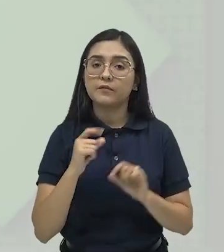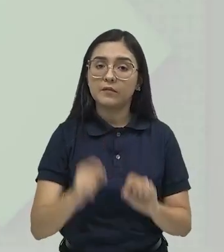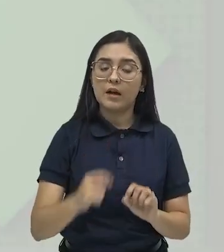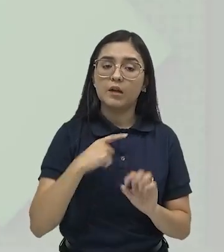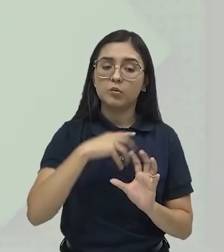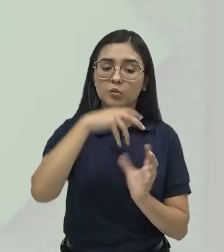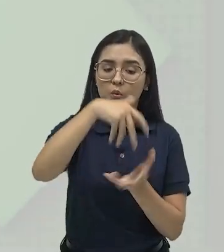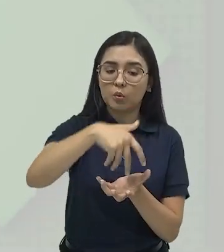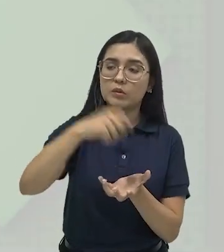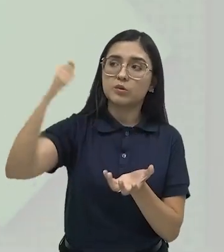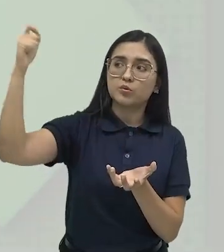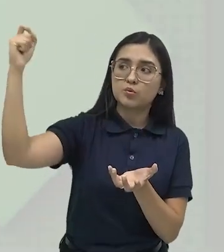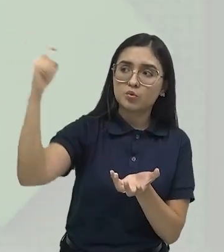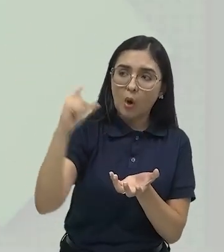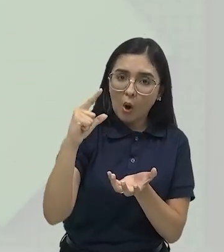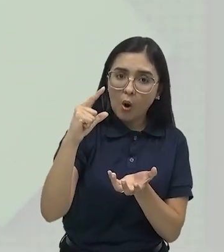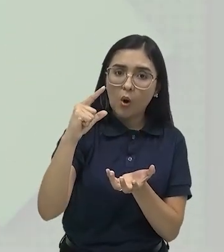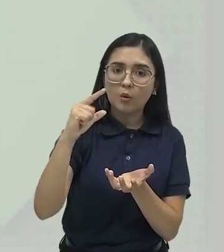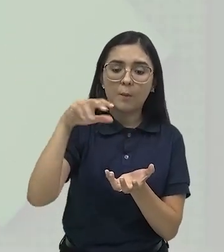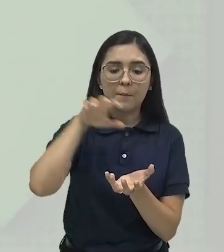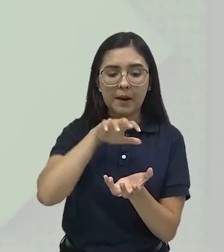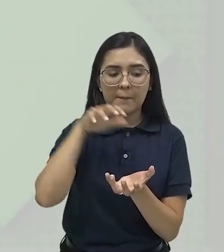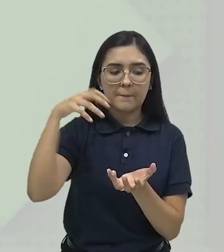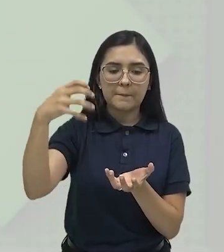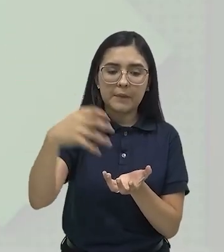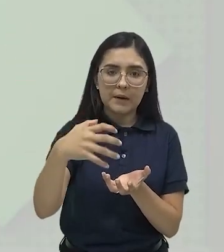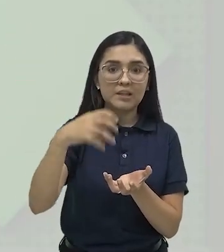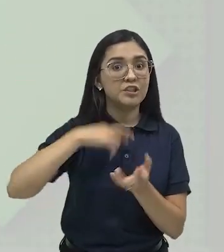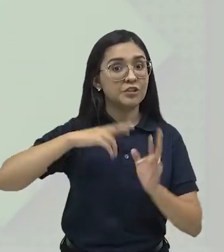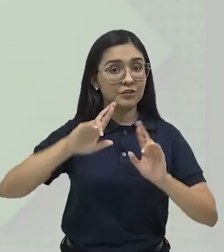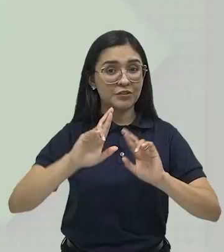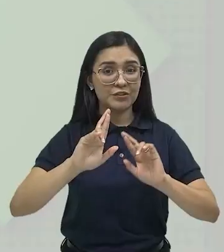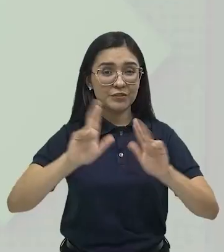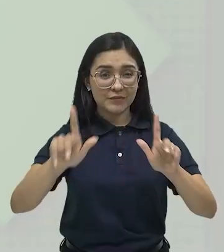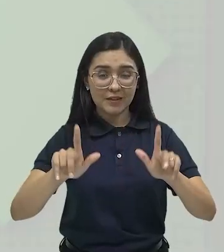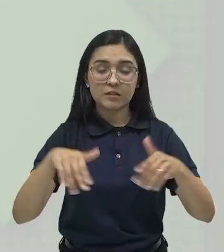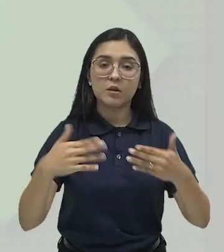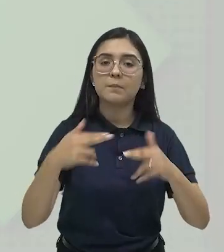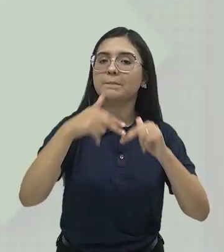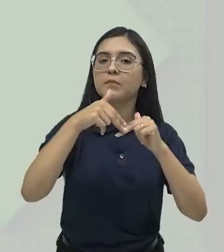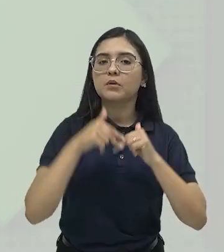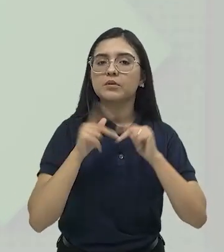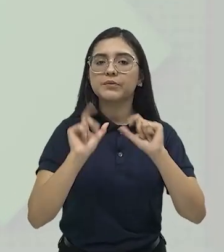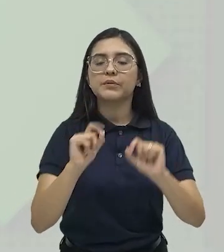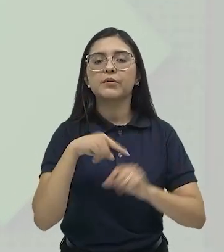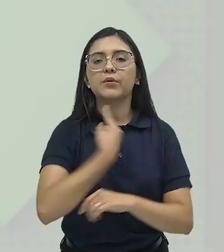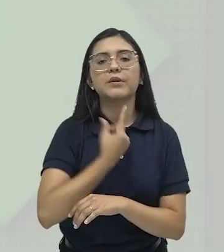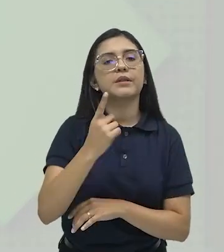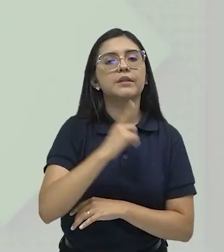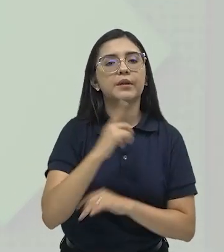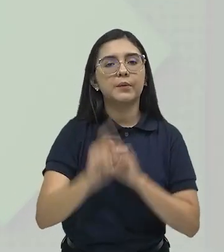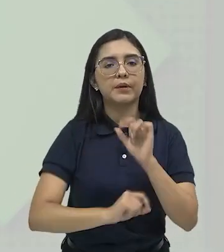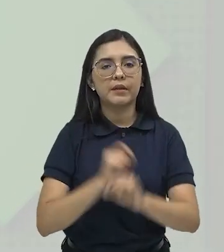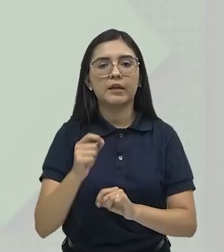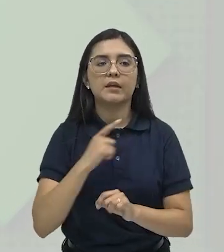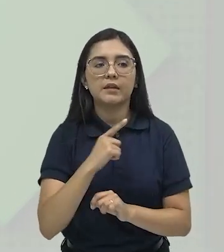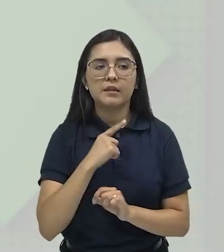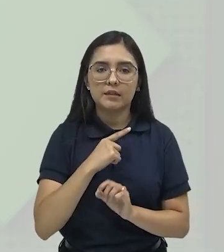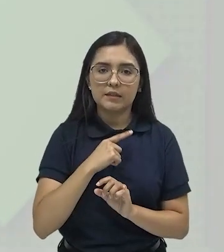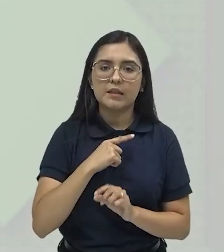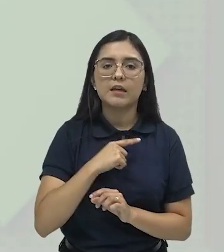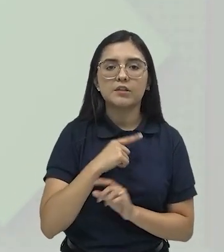raios solares em suas partes de maneira diferente. E é por conta disso que nós temos a formação das